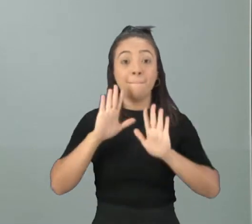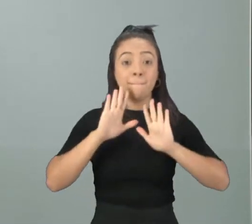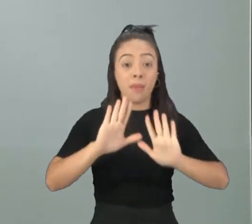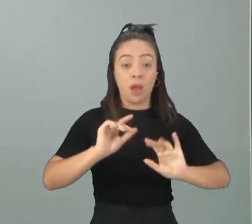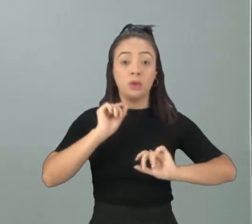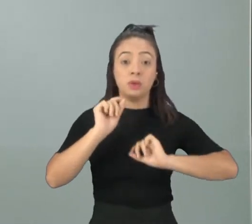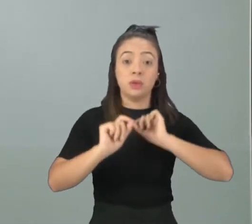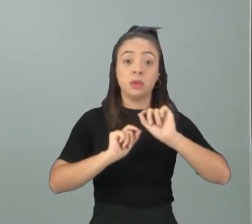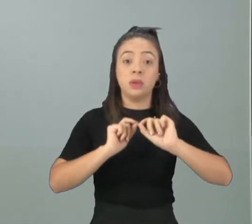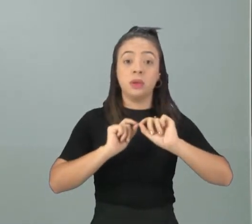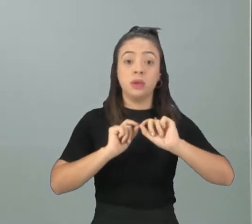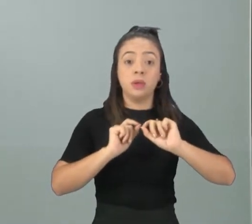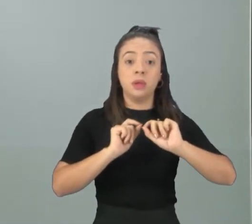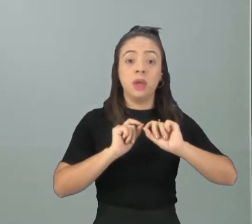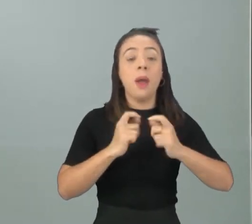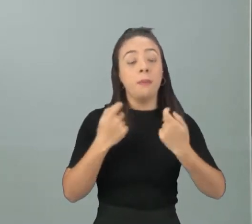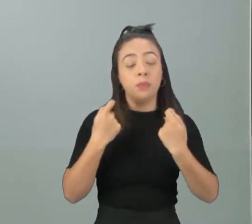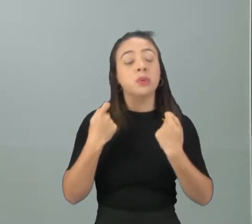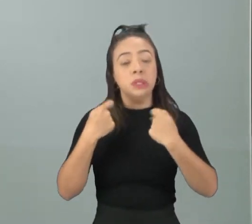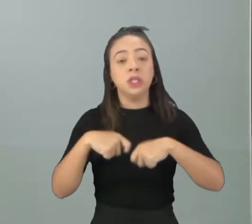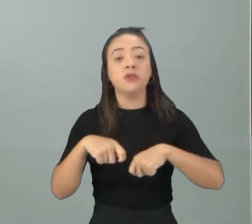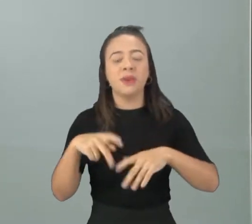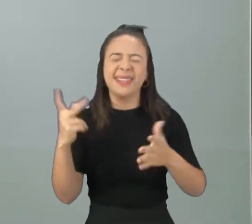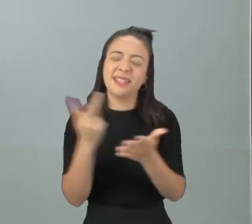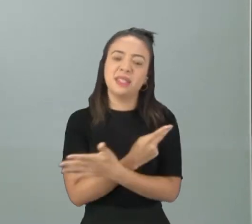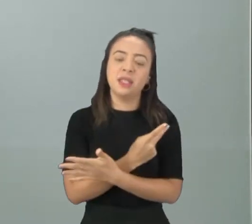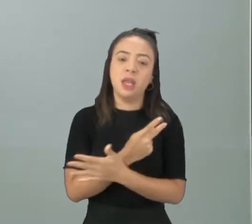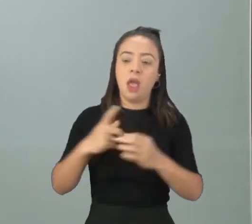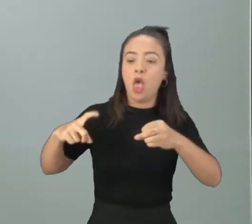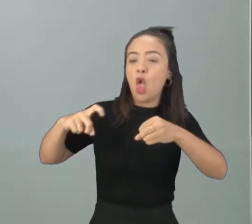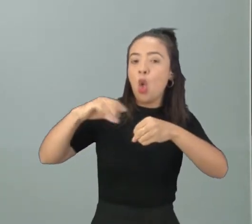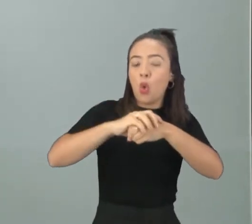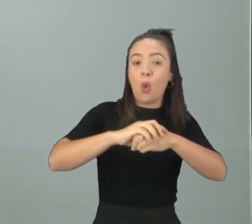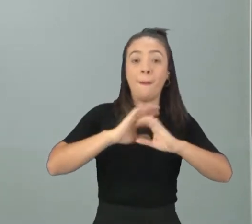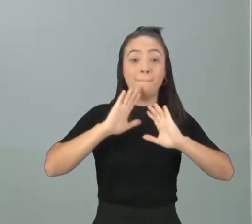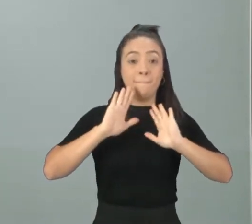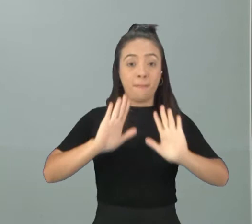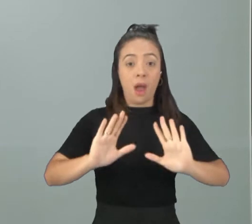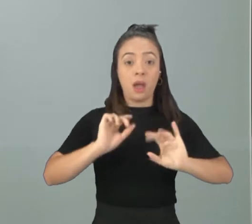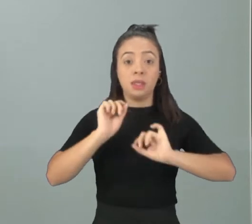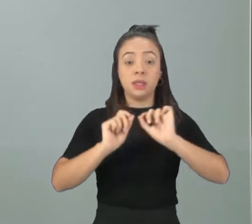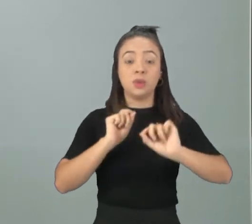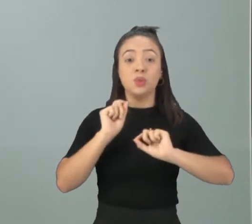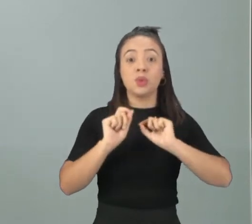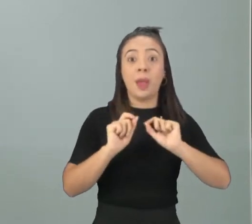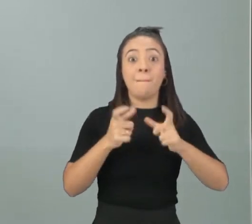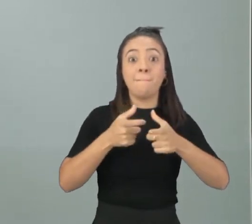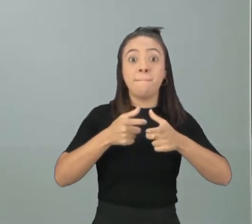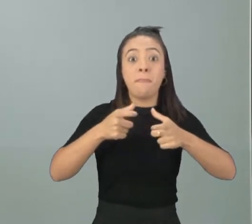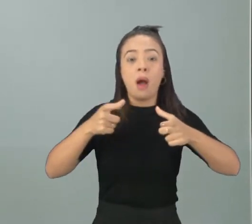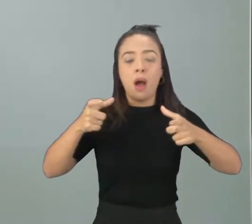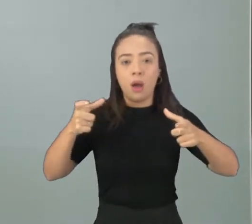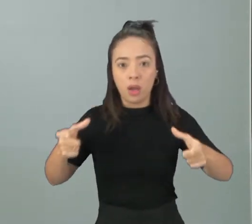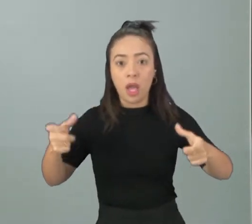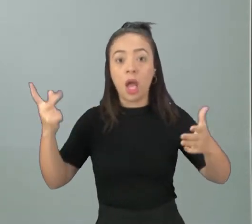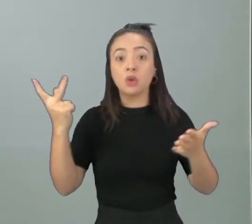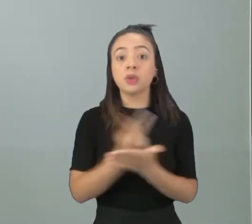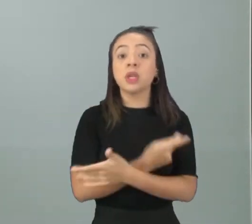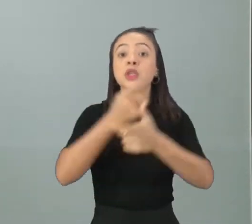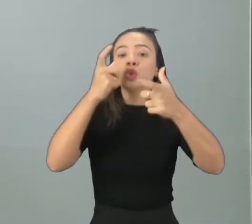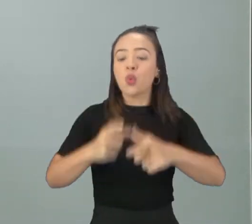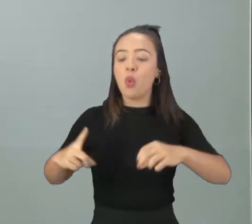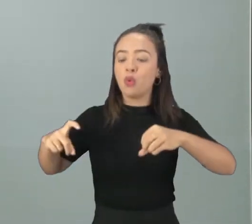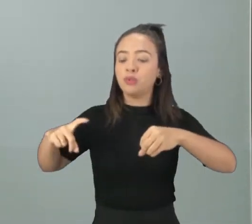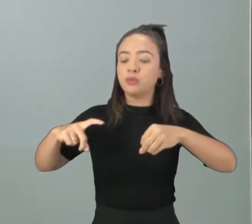tá? Pode acontecer uma fecundação no útero? Pode, tá? Mas normalmente, né, a maioria dos casos, a fecundação